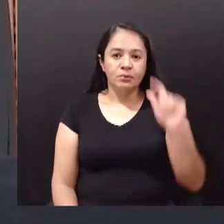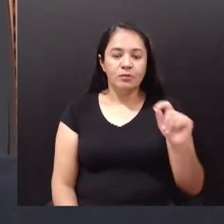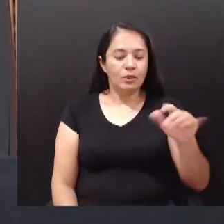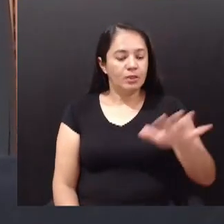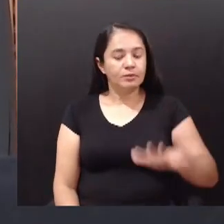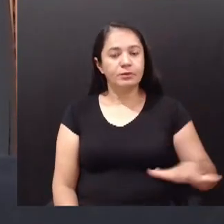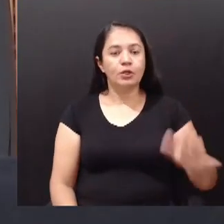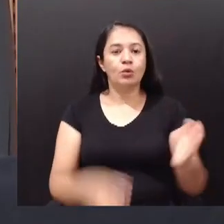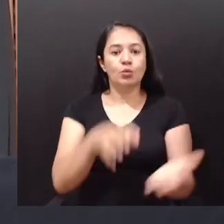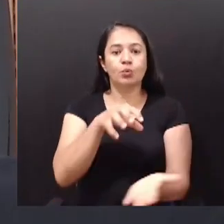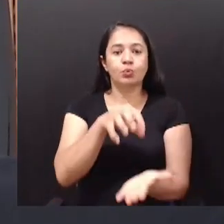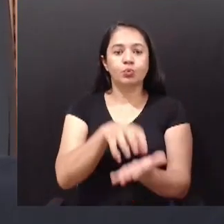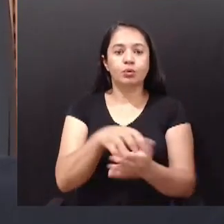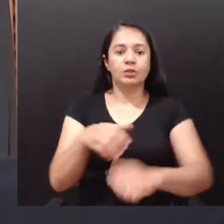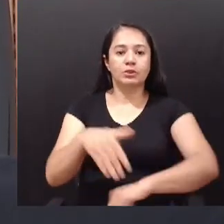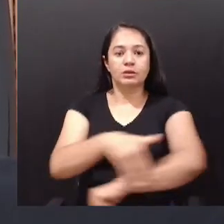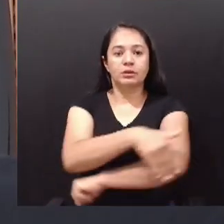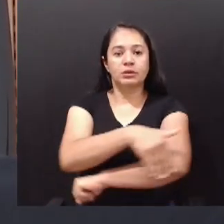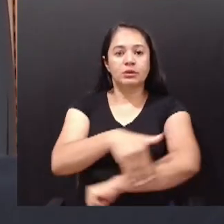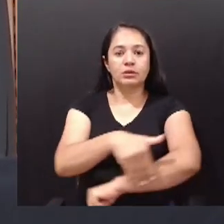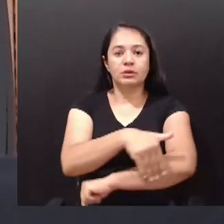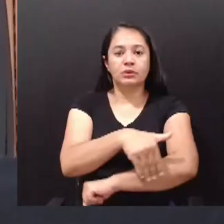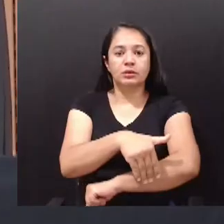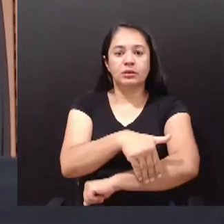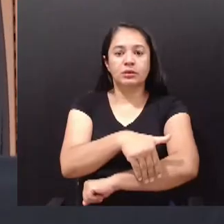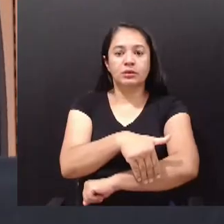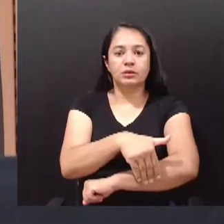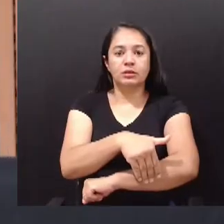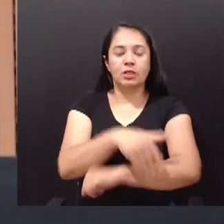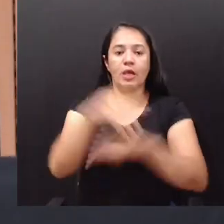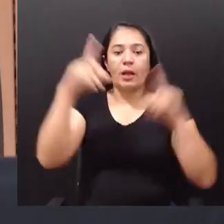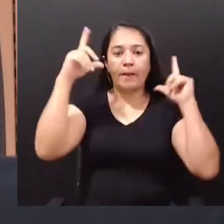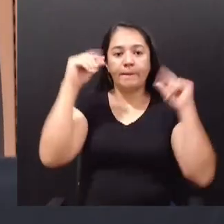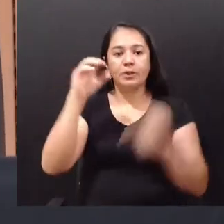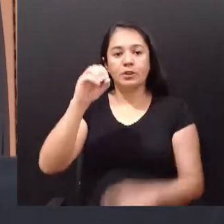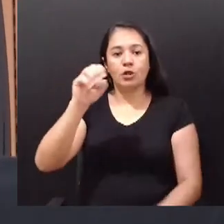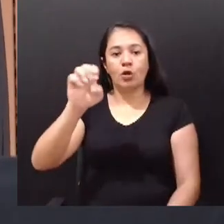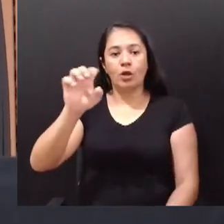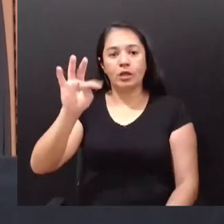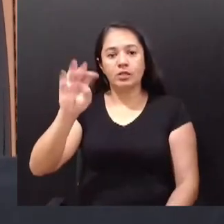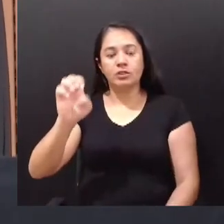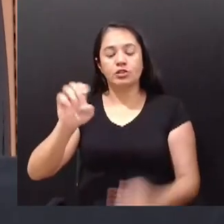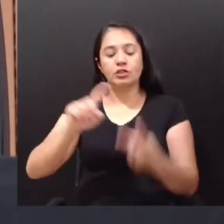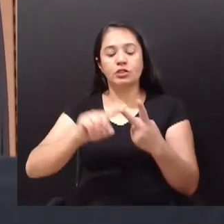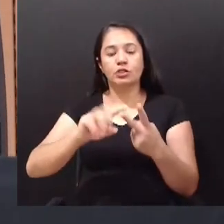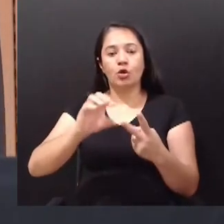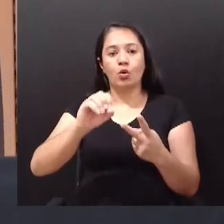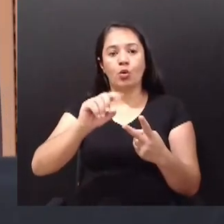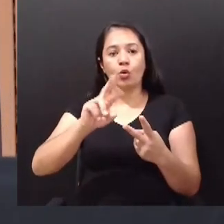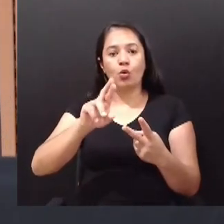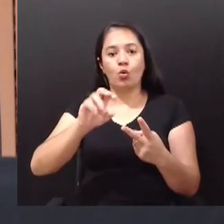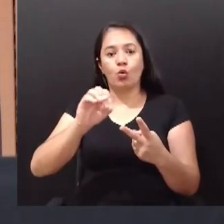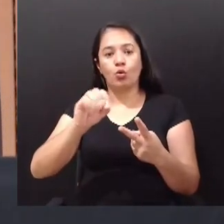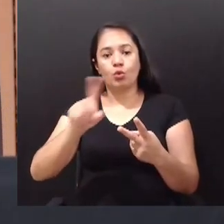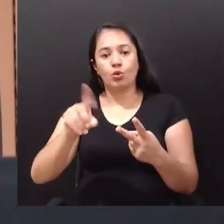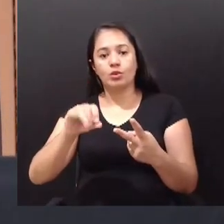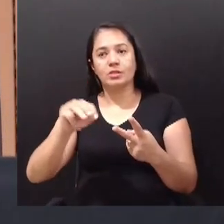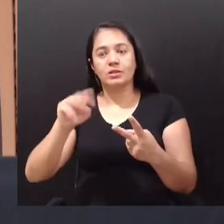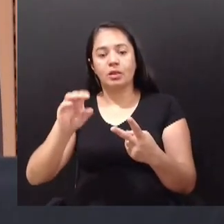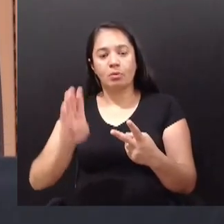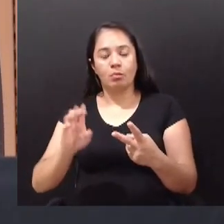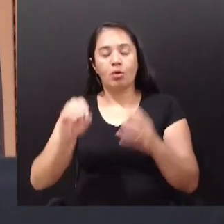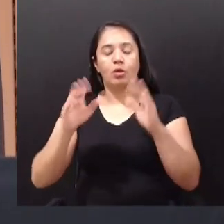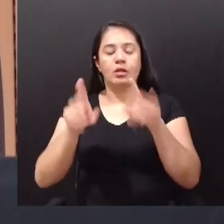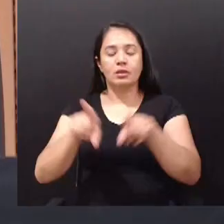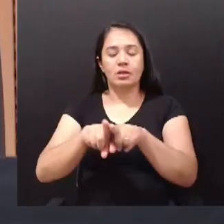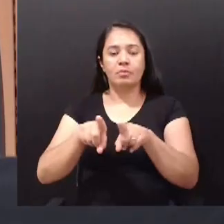avenidas tanto Princesa do Oeste como Orozimbo Maia, de uma maneira muito trágica. Temos até muitos